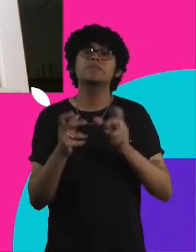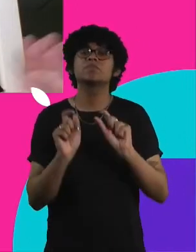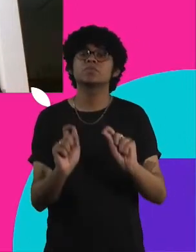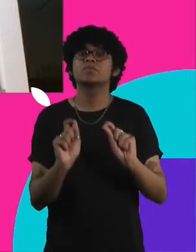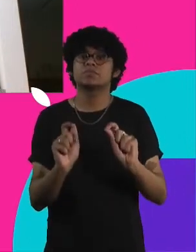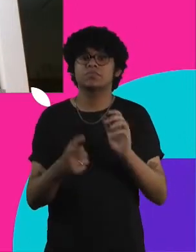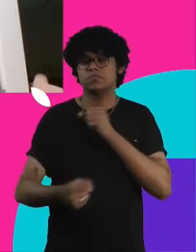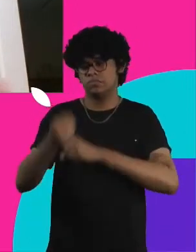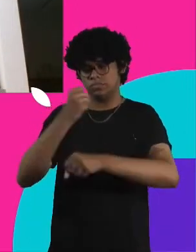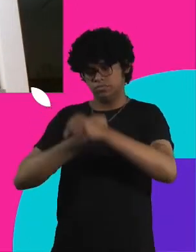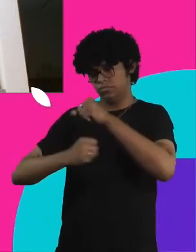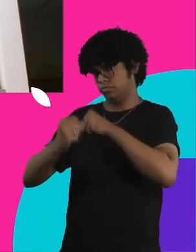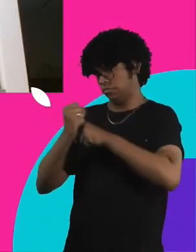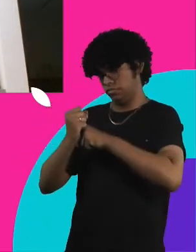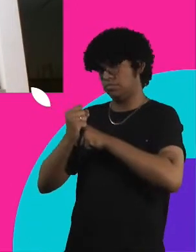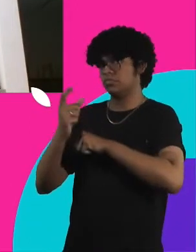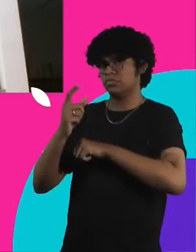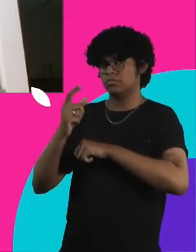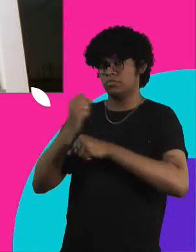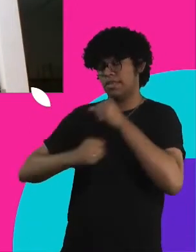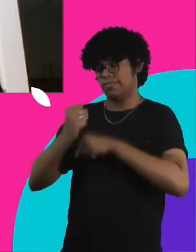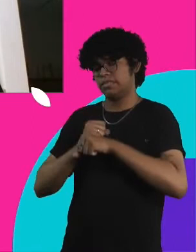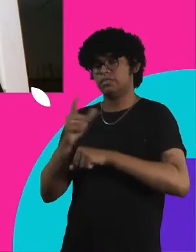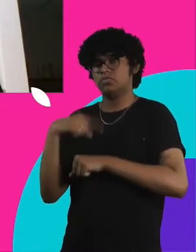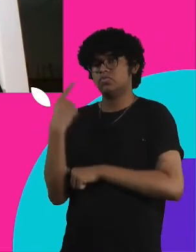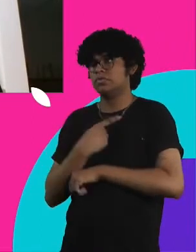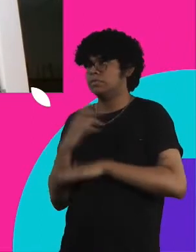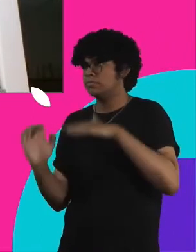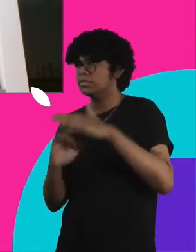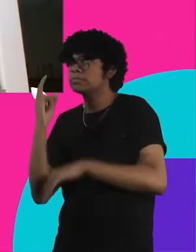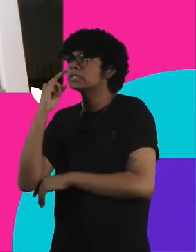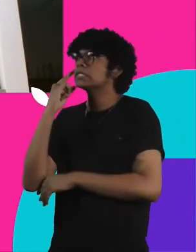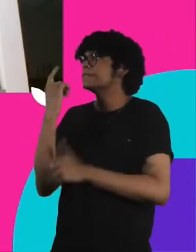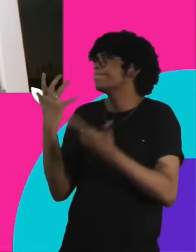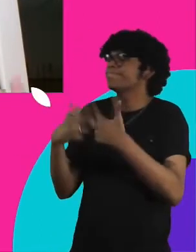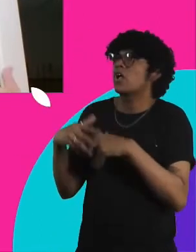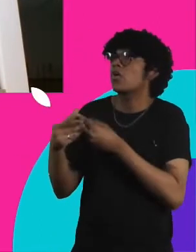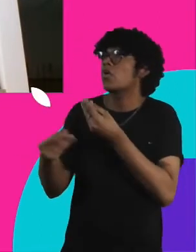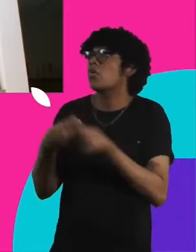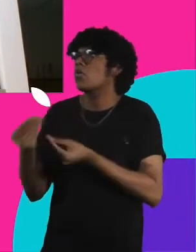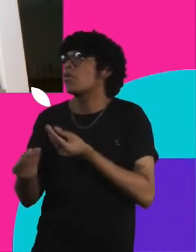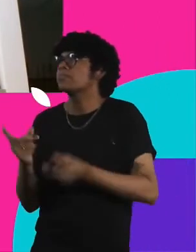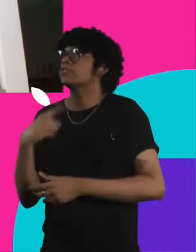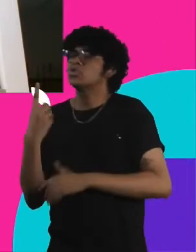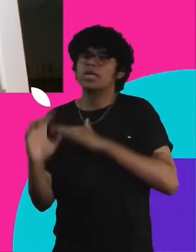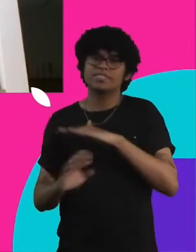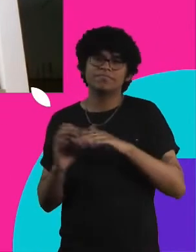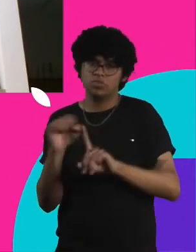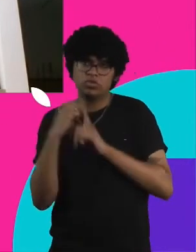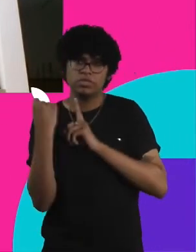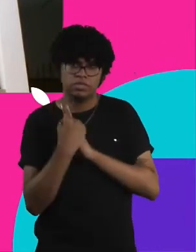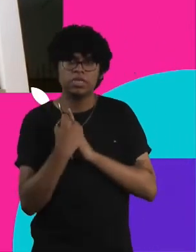gente ficou, como todo mundo, como organização, como empresa, a gente falou, gente, o que a gente vai fazer? Né? Nós somos uma organização